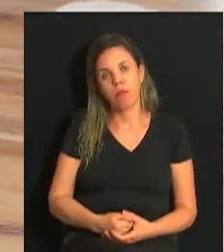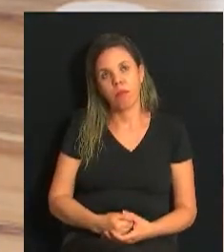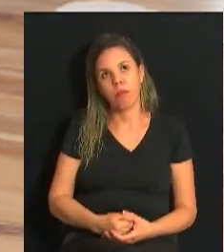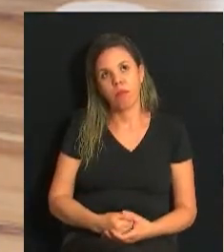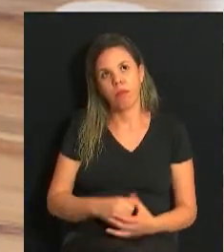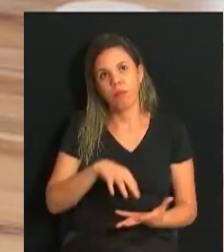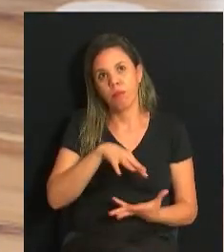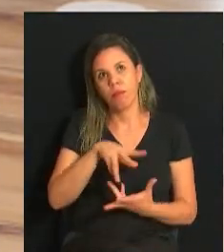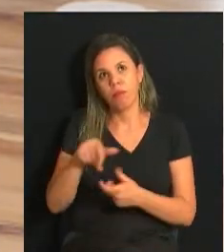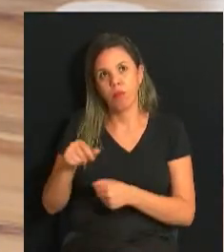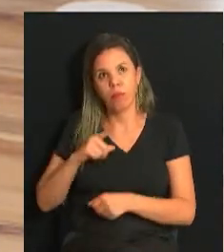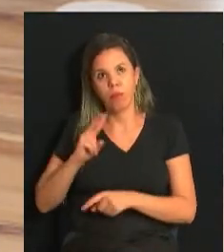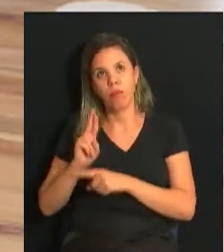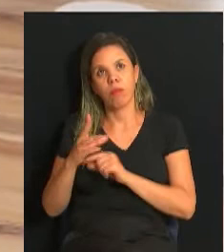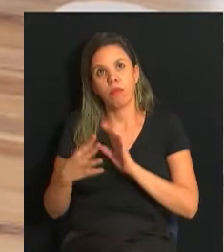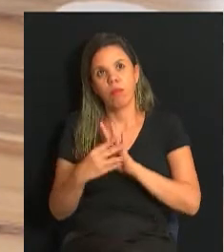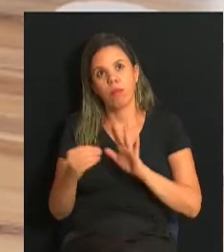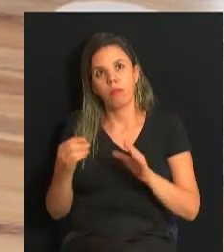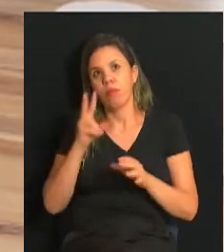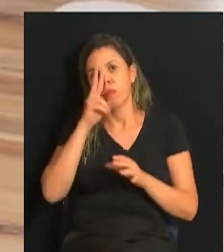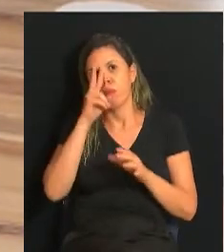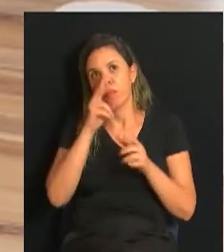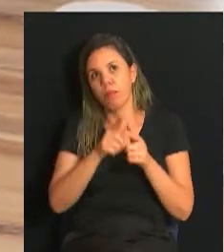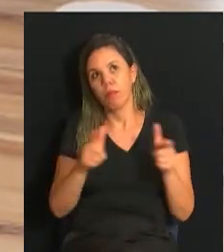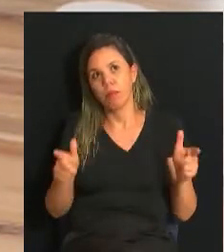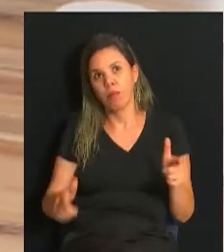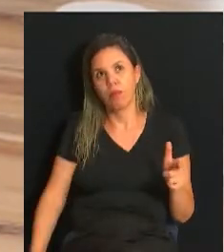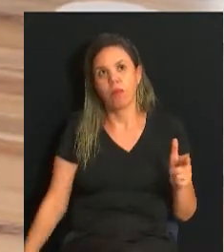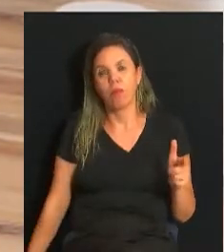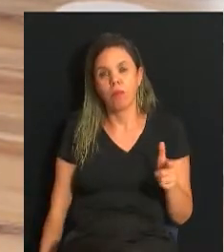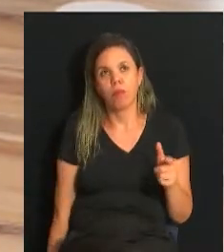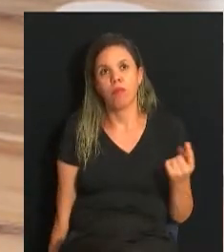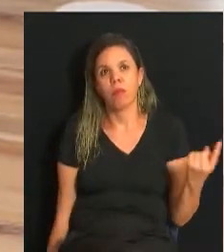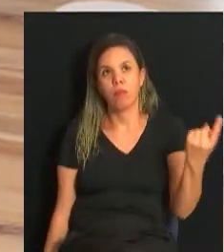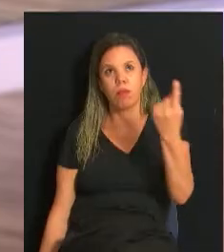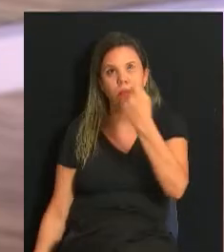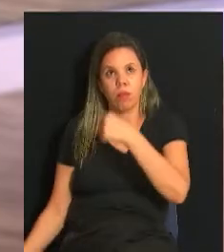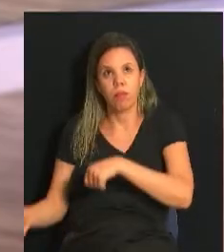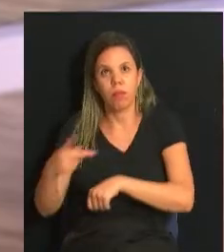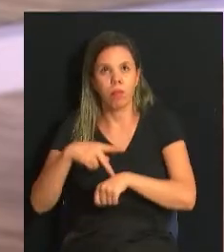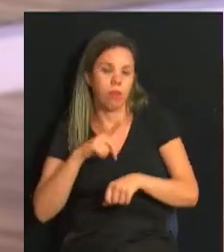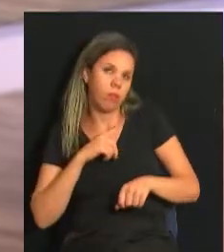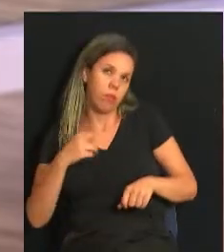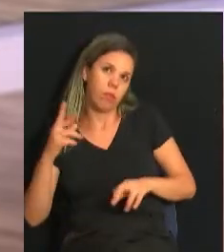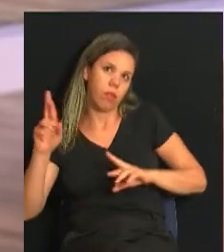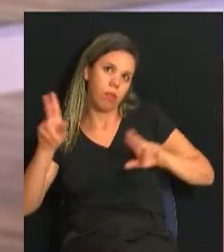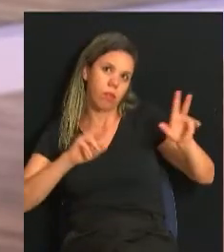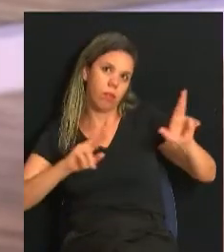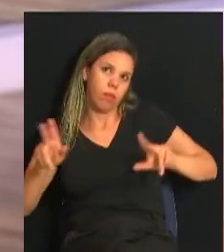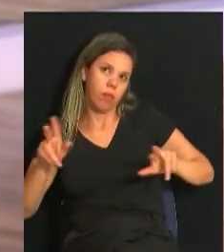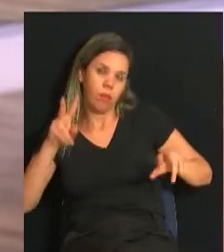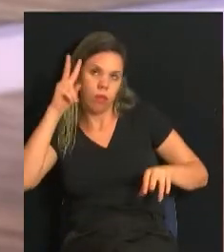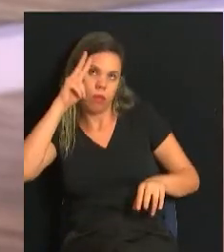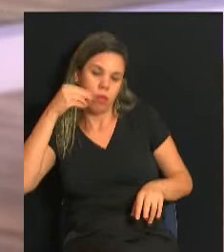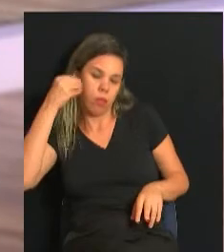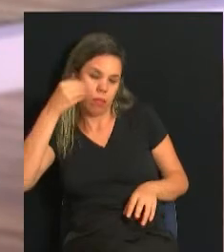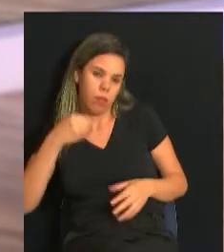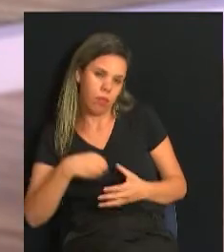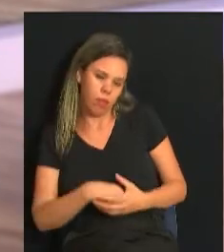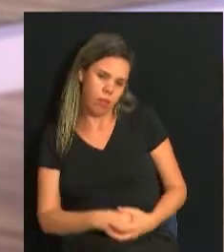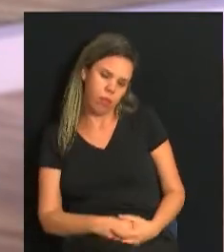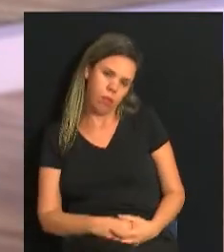cabeça é super corte assim acho cada cada país tem sua hora né